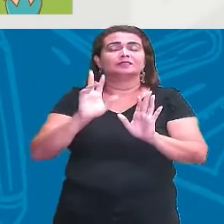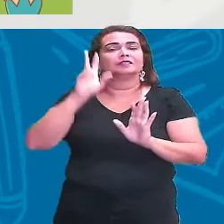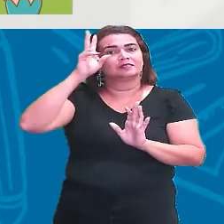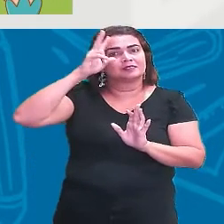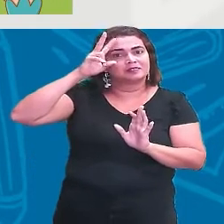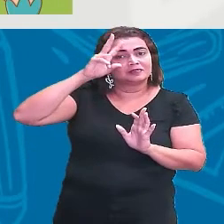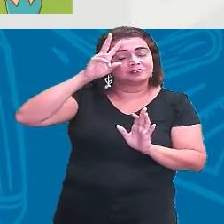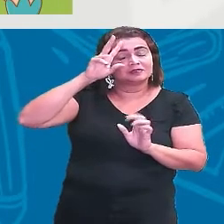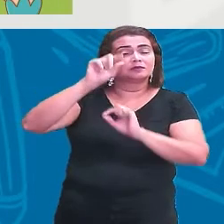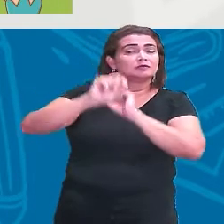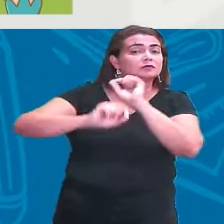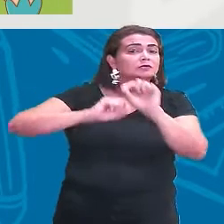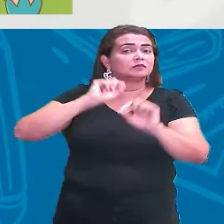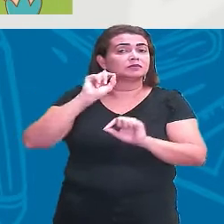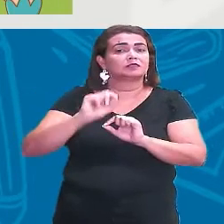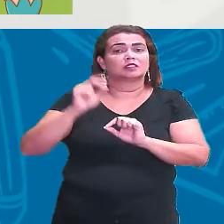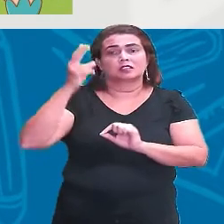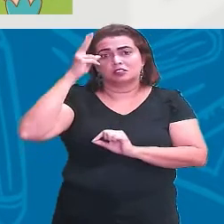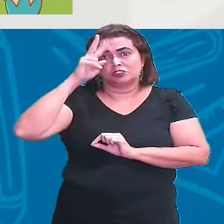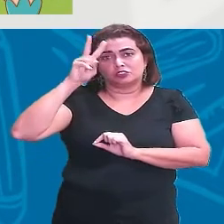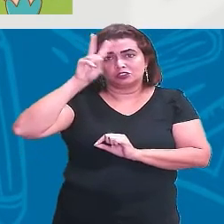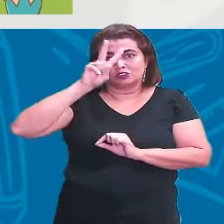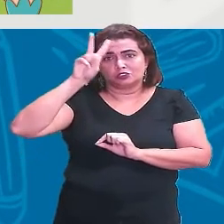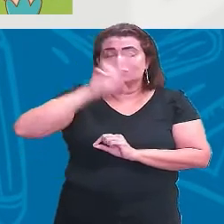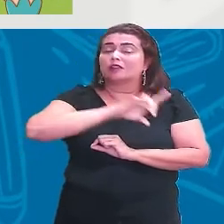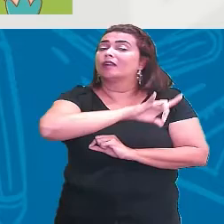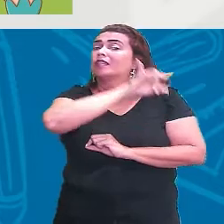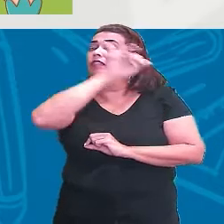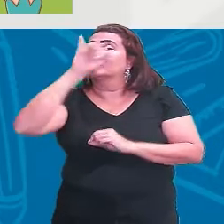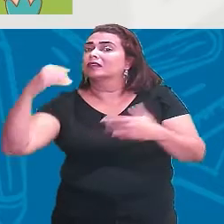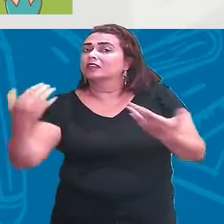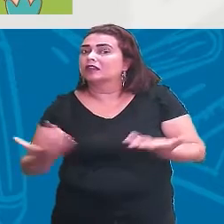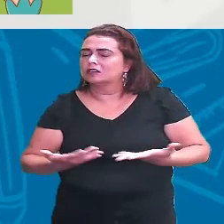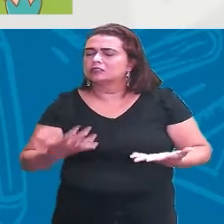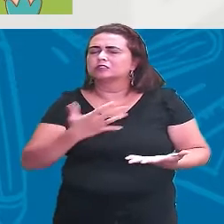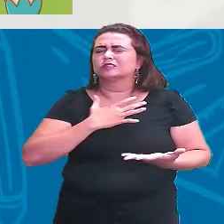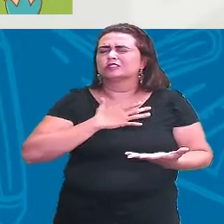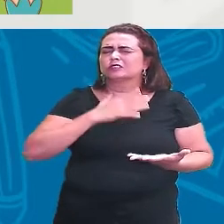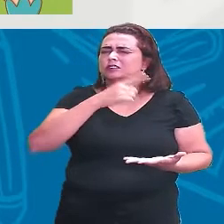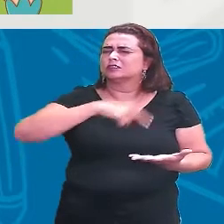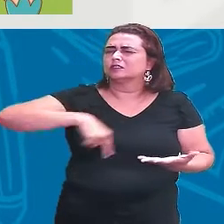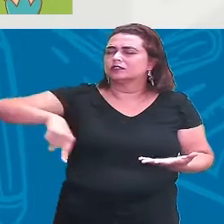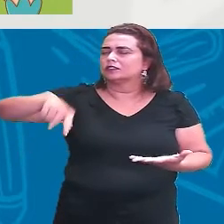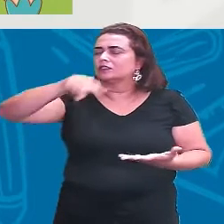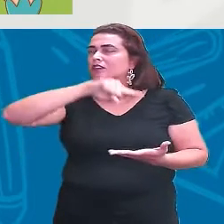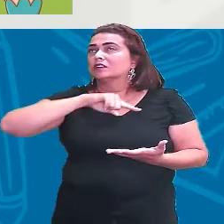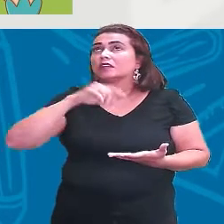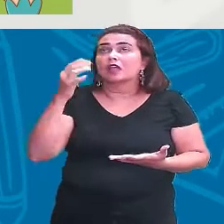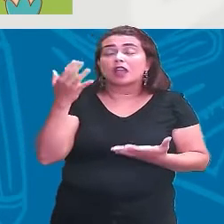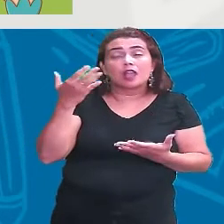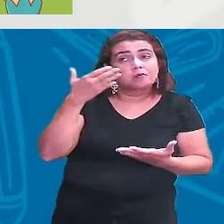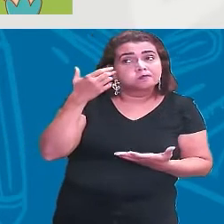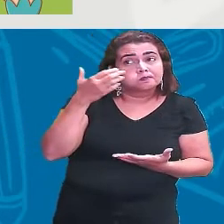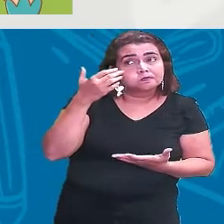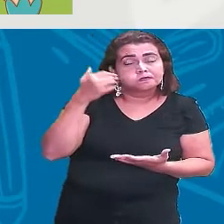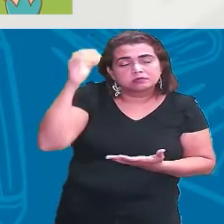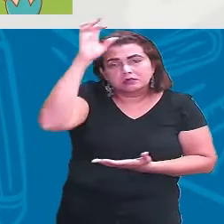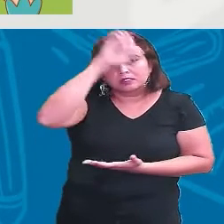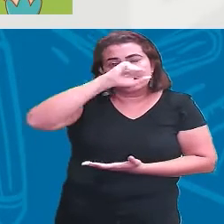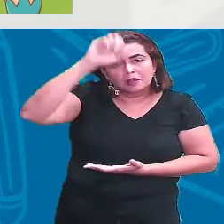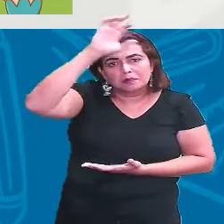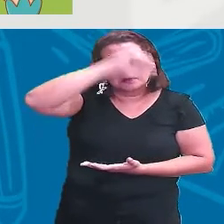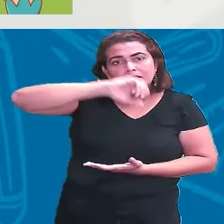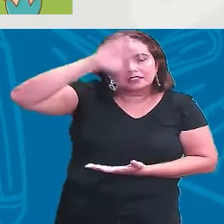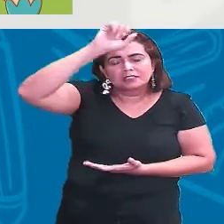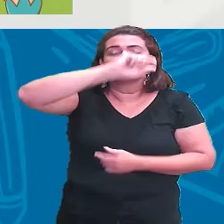vocês, tá? Uma história do dia. Eu gosto muito de trabalhar as histórias, porque com as histórias a gente aprende muito também. Aprende